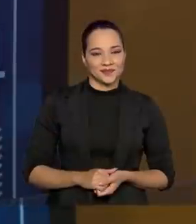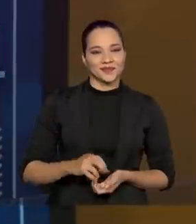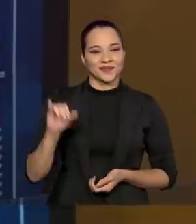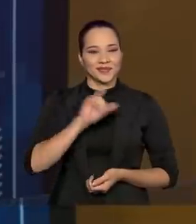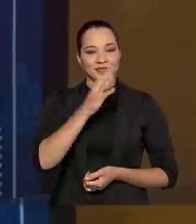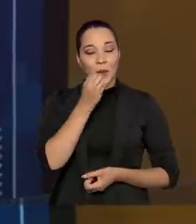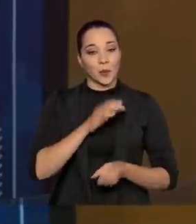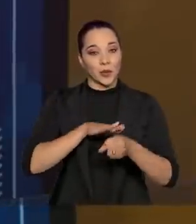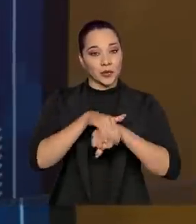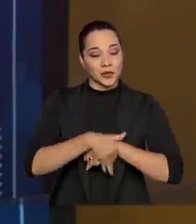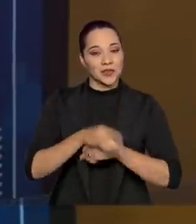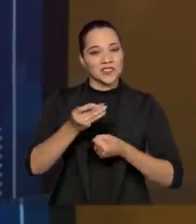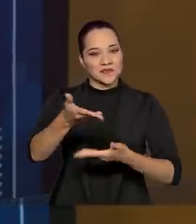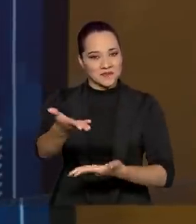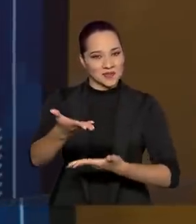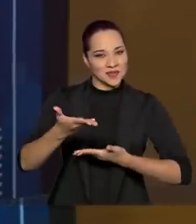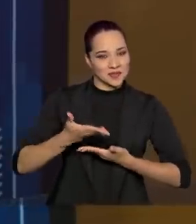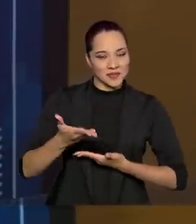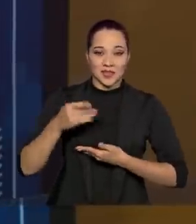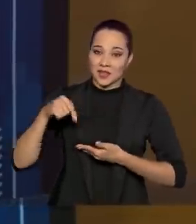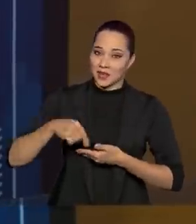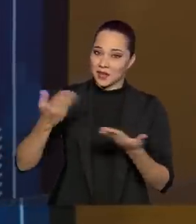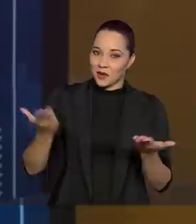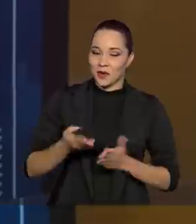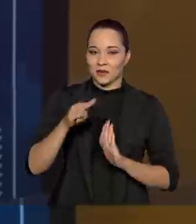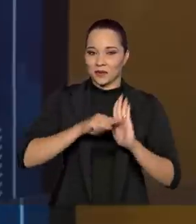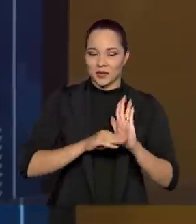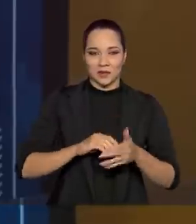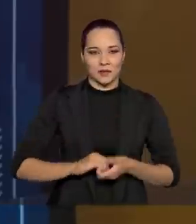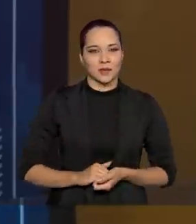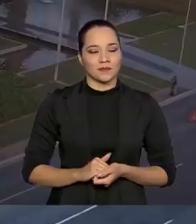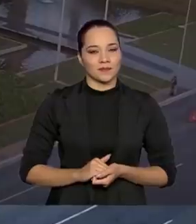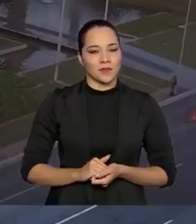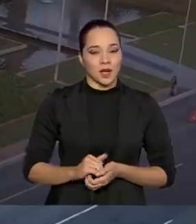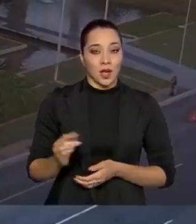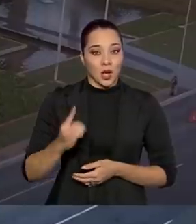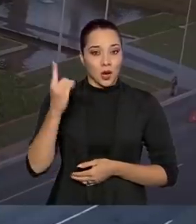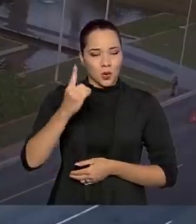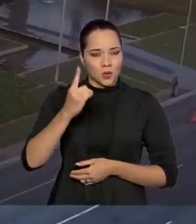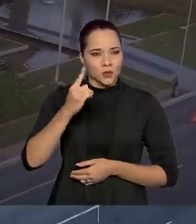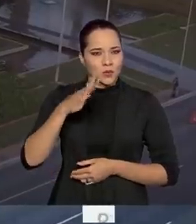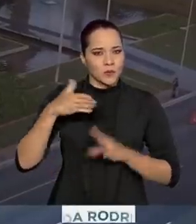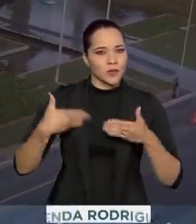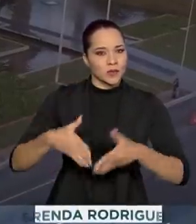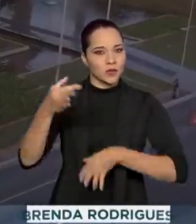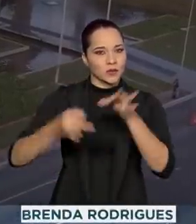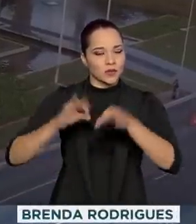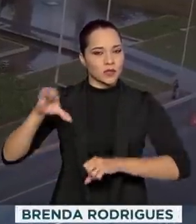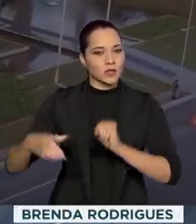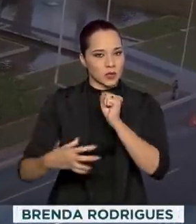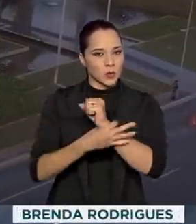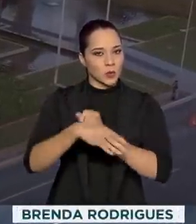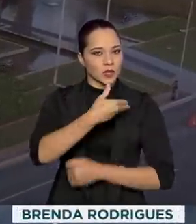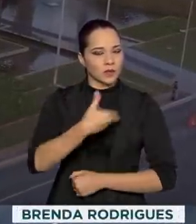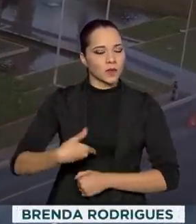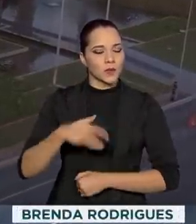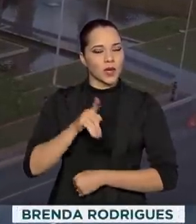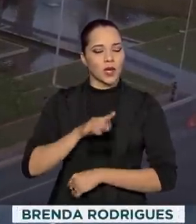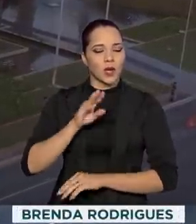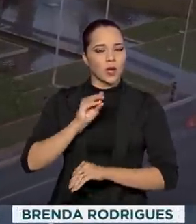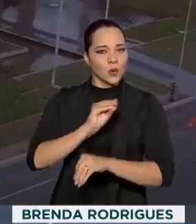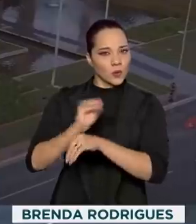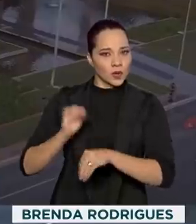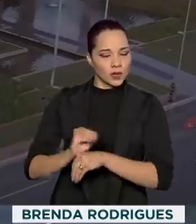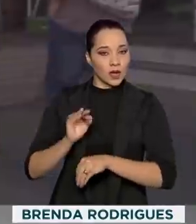Olá, boa noite. Seja bem-vindo ao Brasil em Pauta. Uma das atribuições do Ministério da Justiça e Segurança Pública é cuidar da defesa